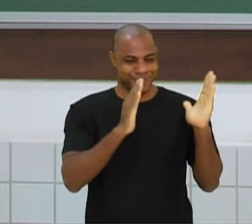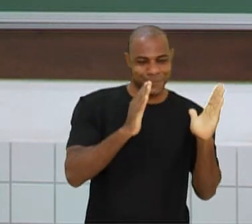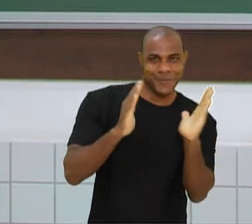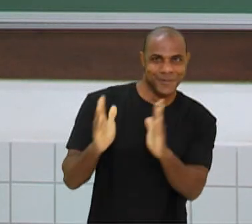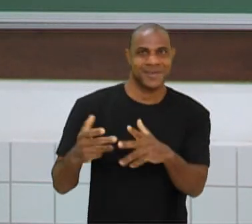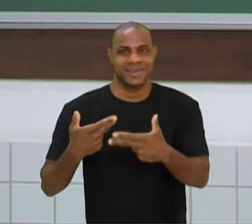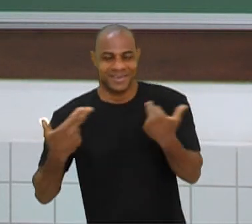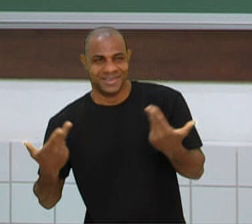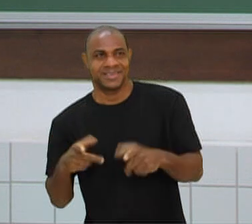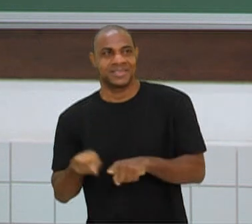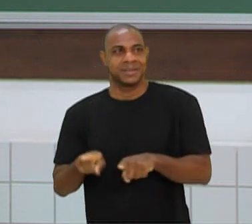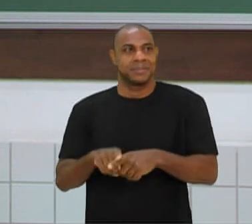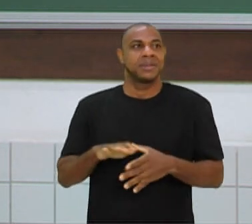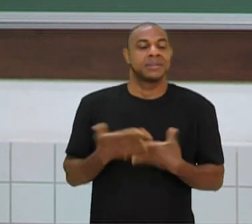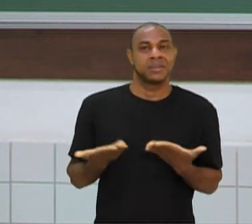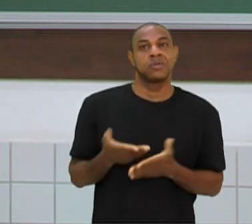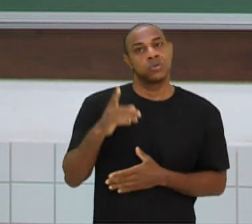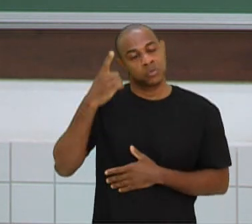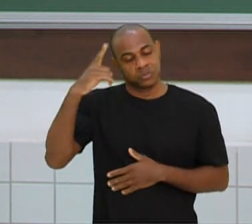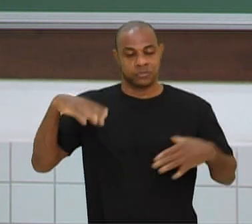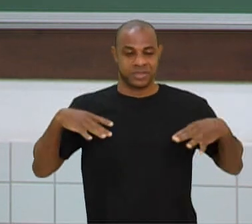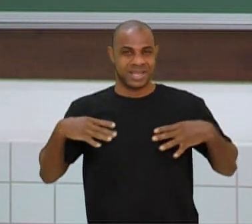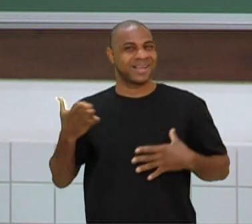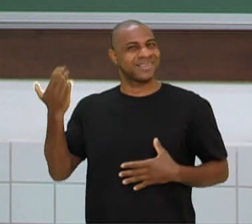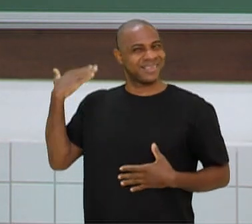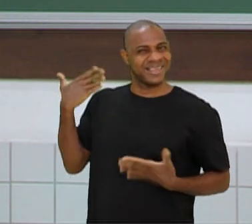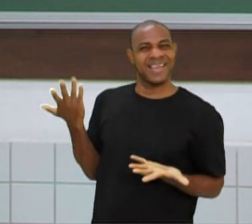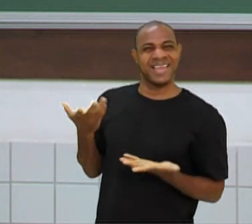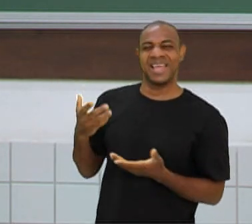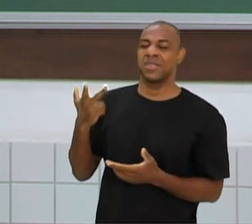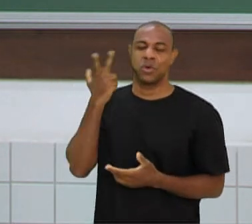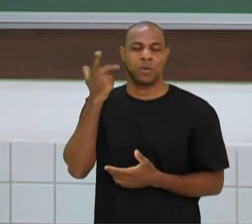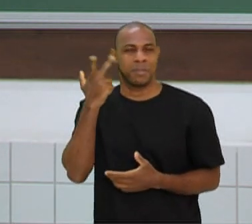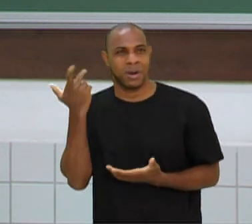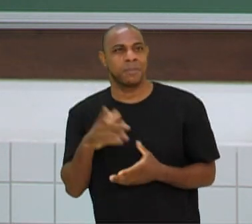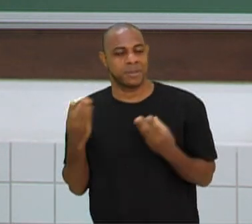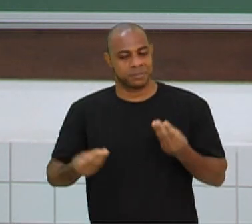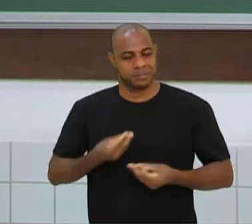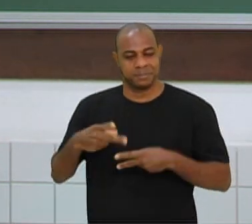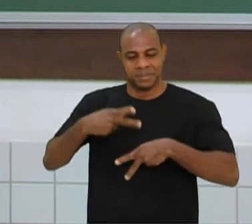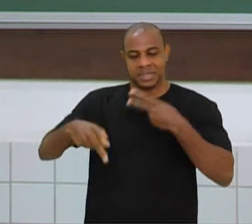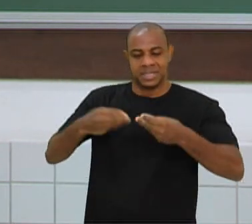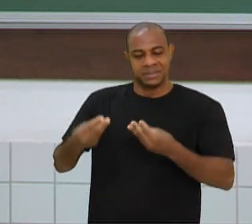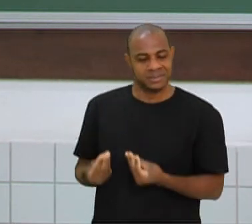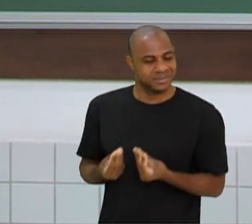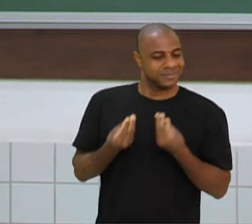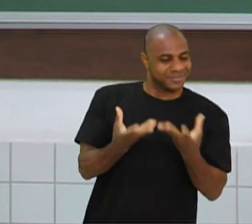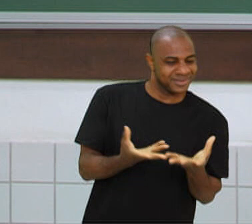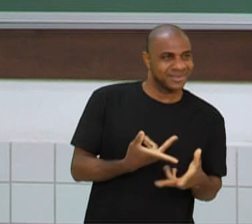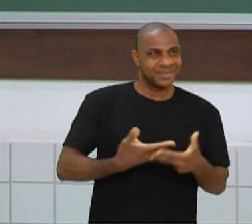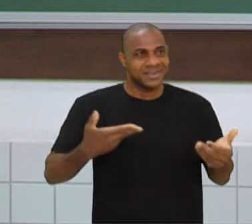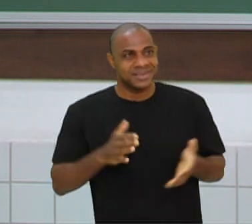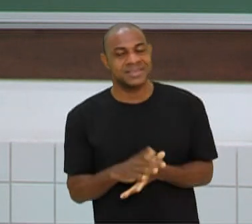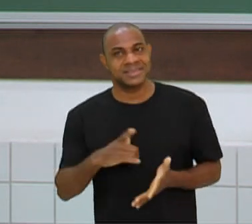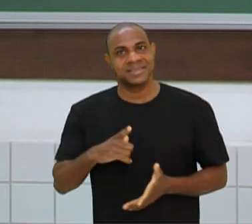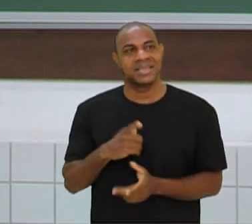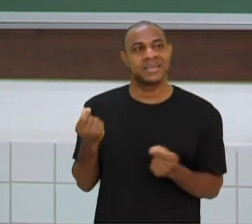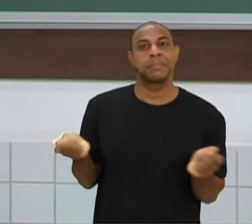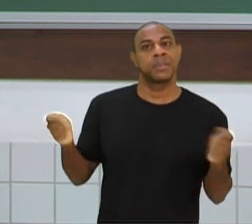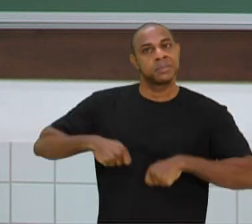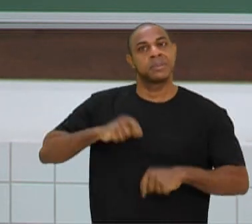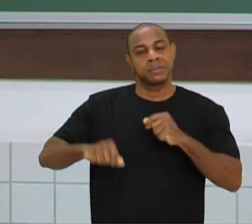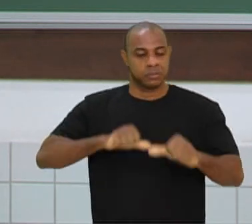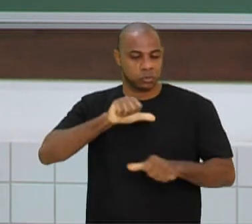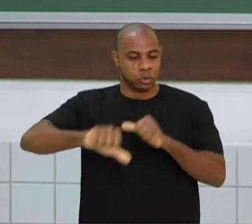Como no Dia de Ação de Graças é muito comum as pessoas presentearem as pessoas queridas. Então, ali existe a possibilidade